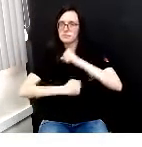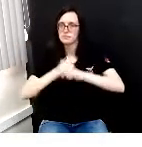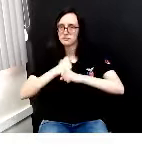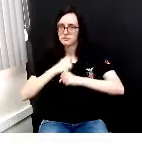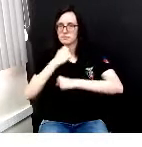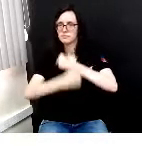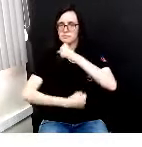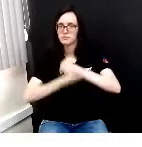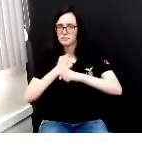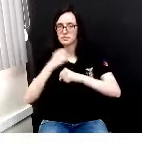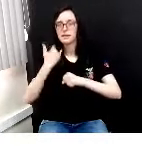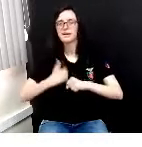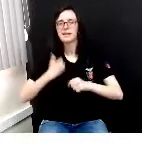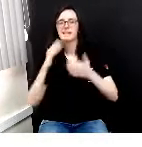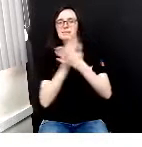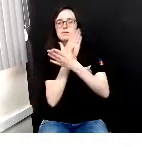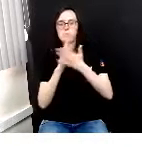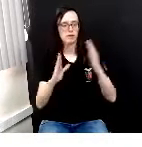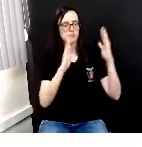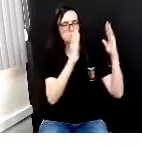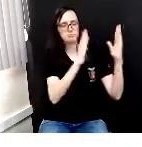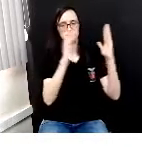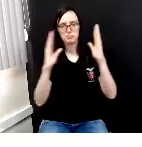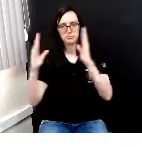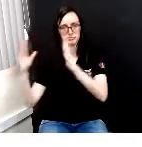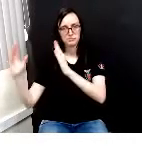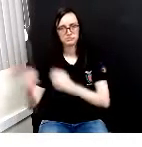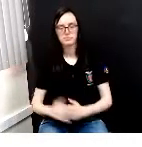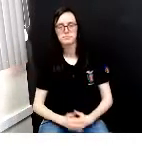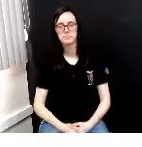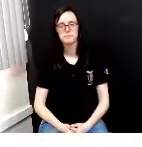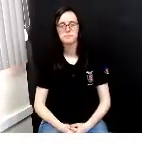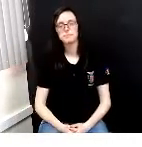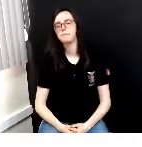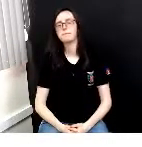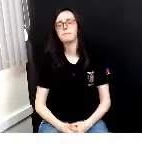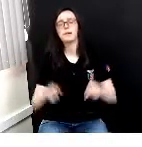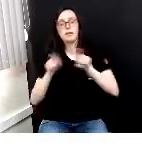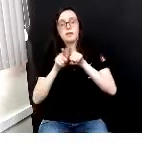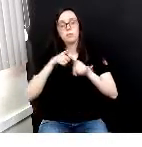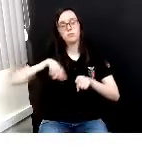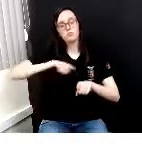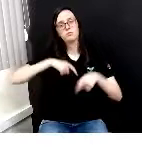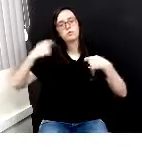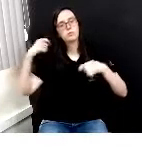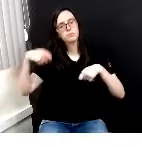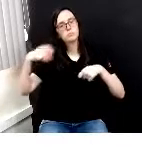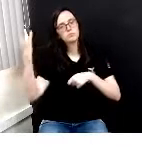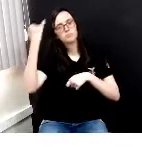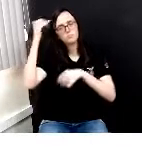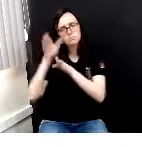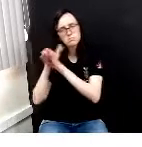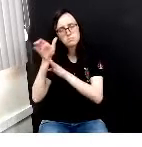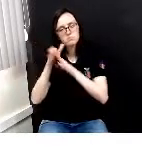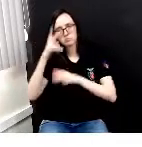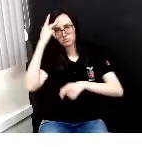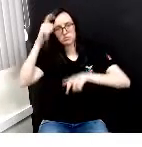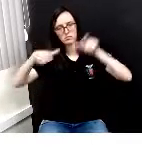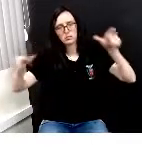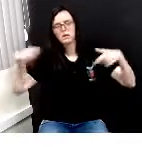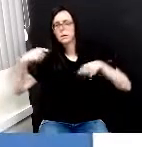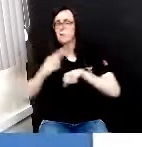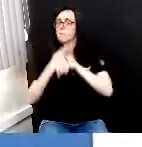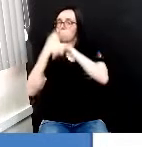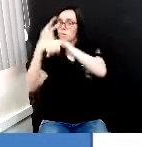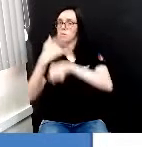com a indicação das faixas etárias. Também devemos orientar a essas pessoas que procurem a